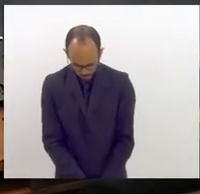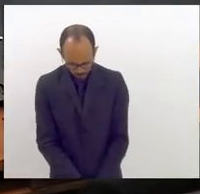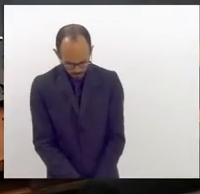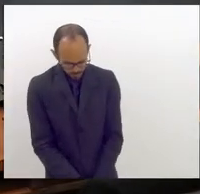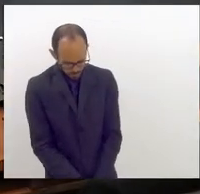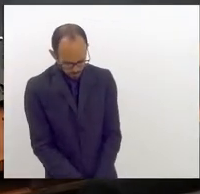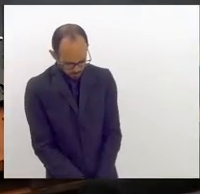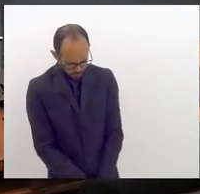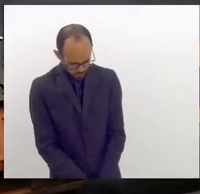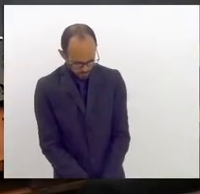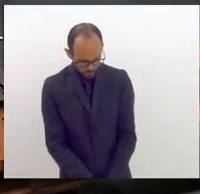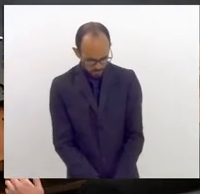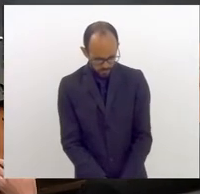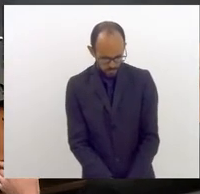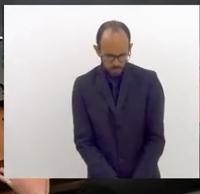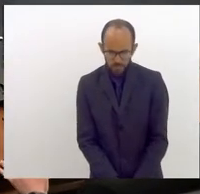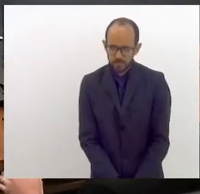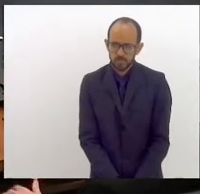Presidente